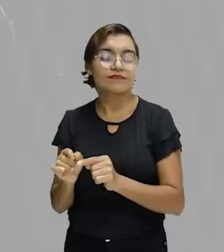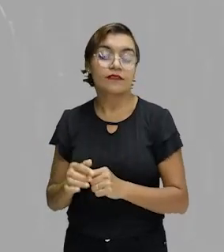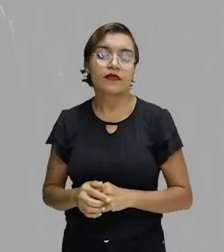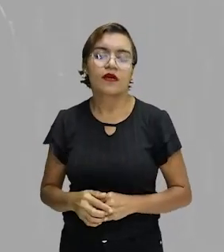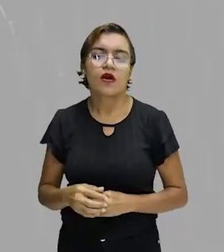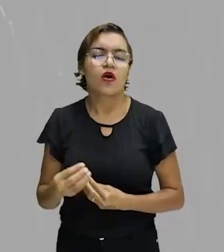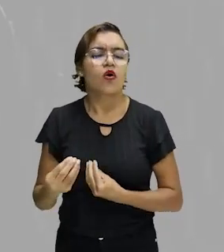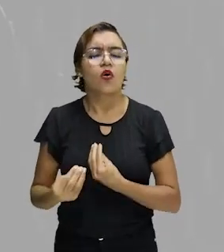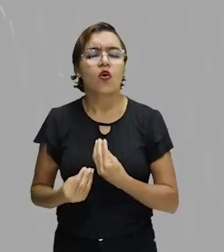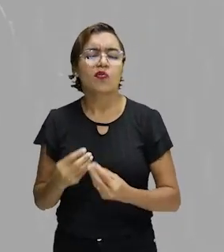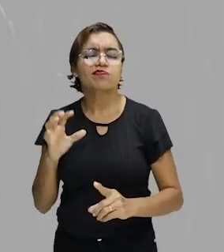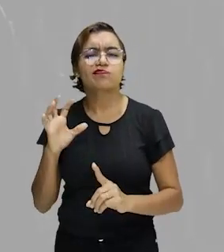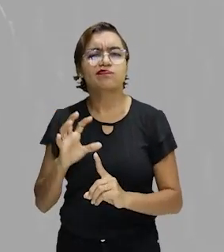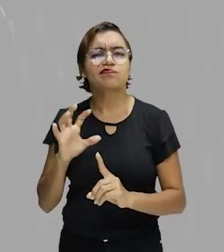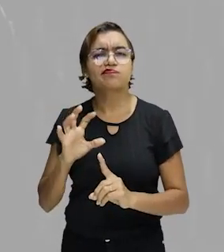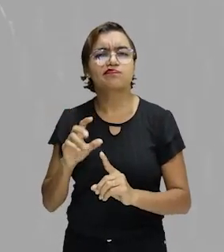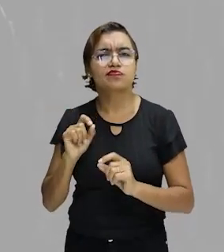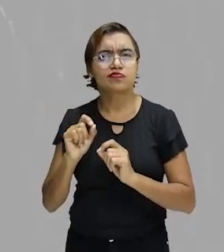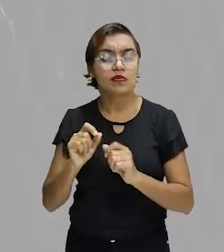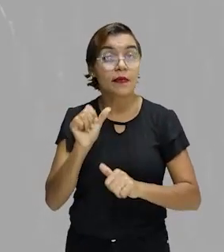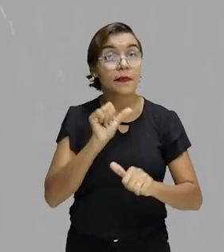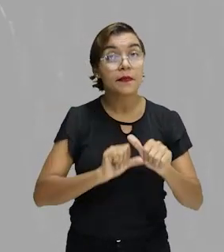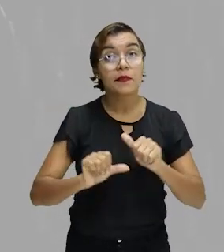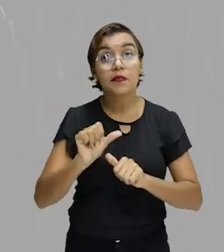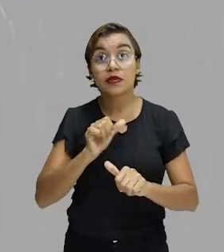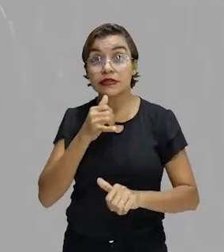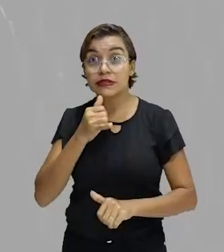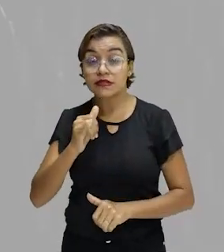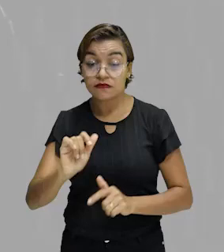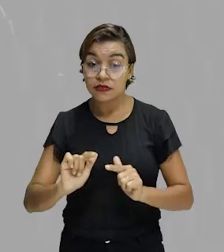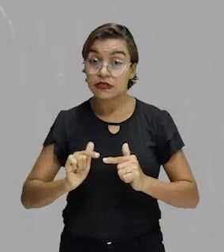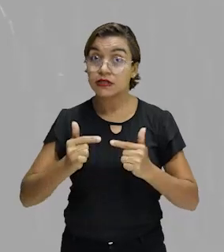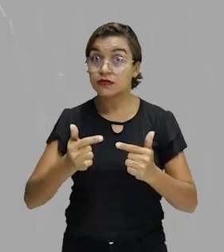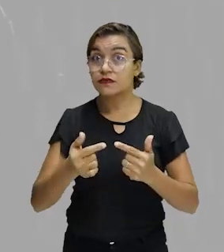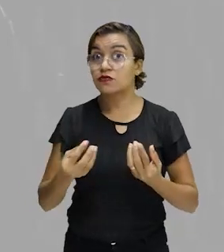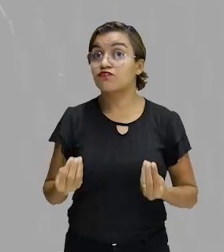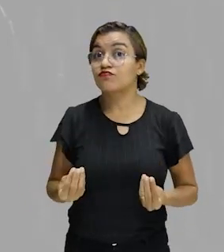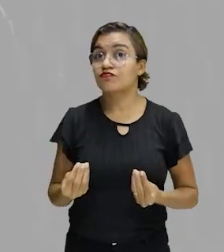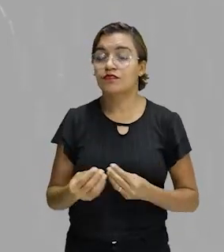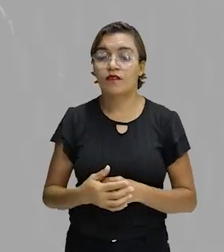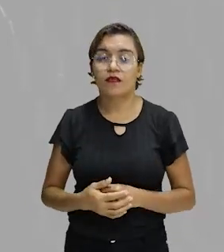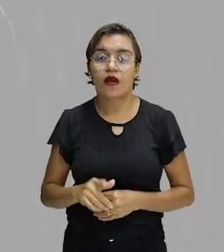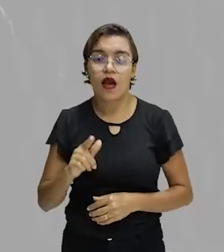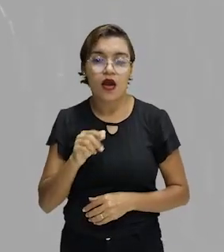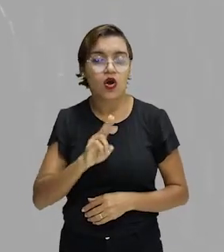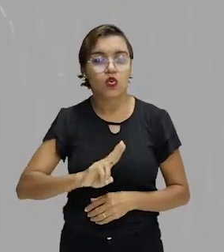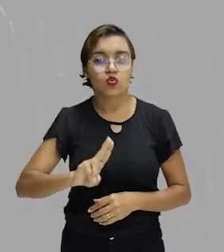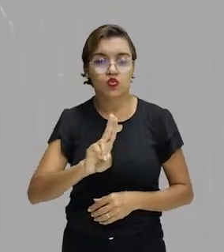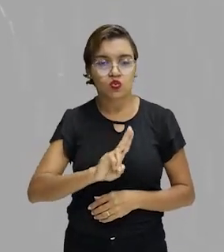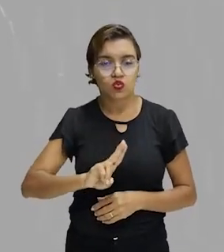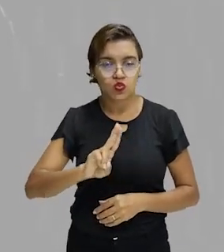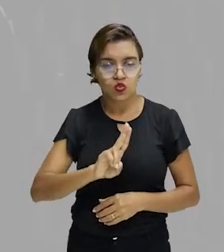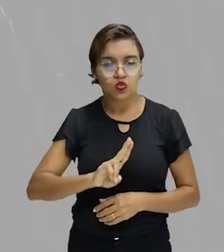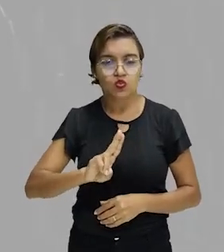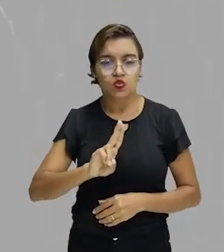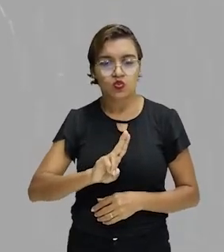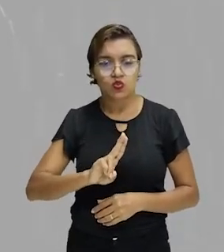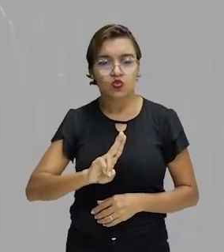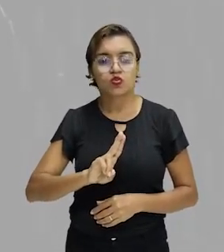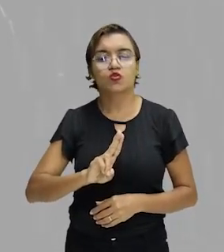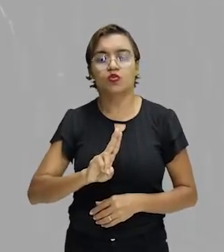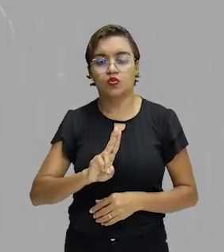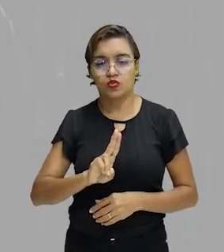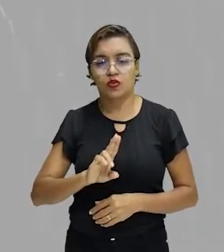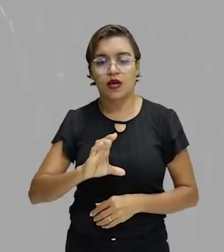que promove a alteração da energia de ativação, turma, é o uso ou presença do